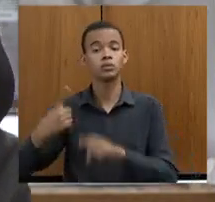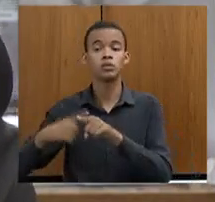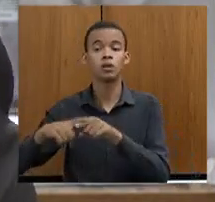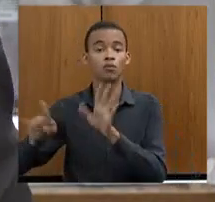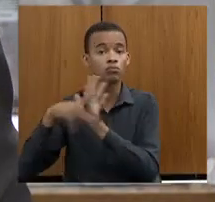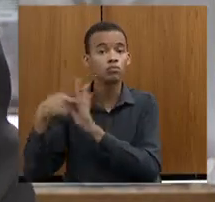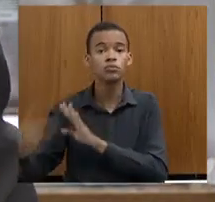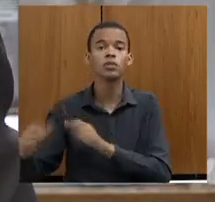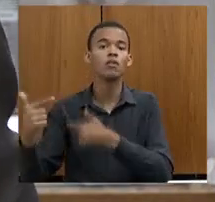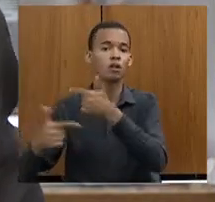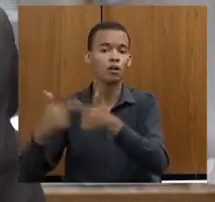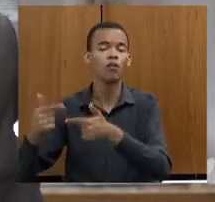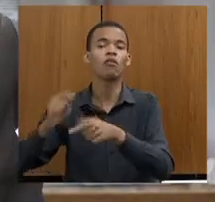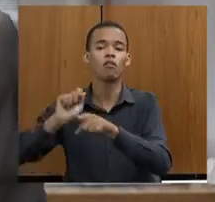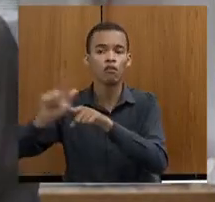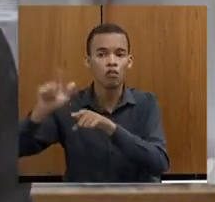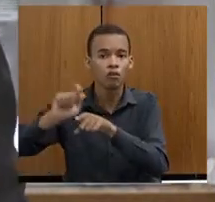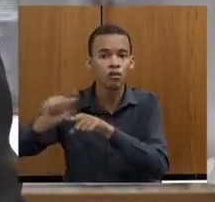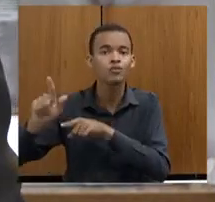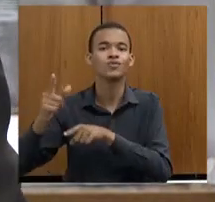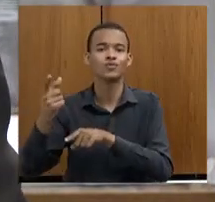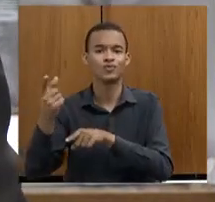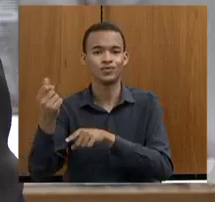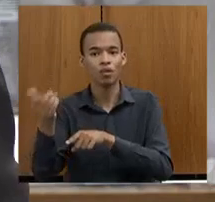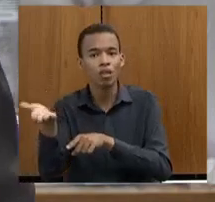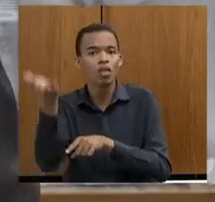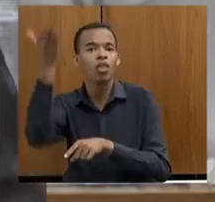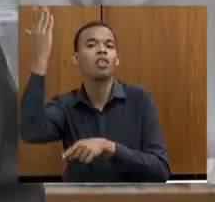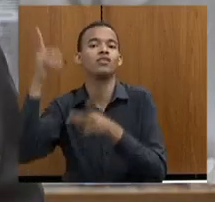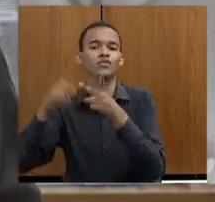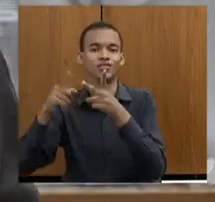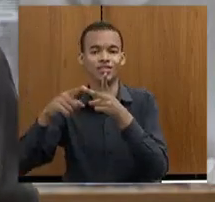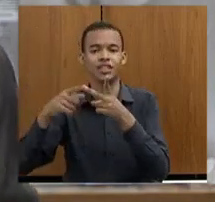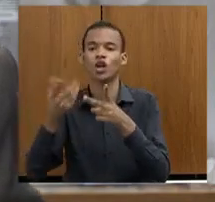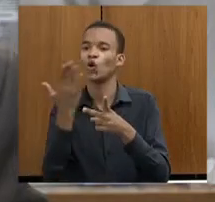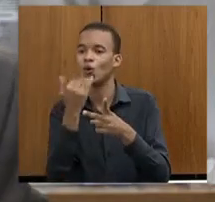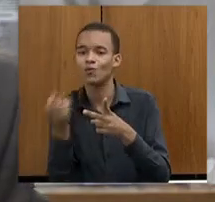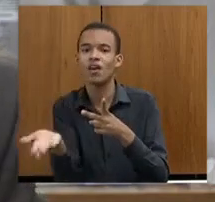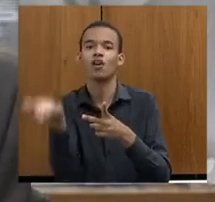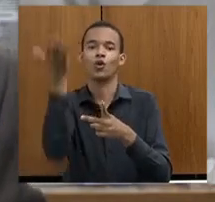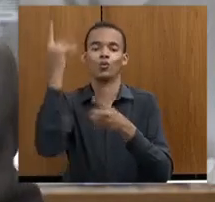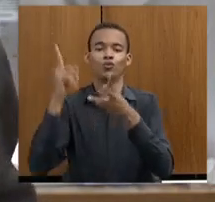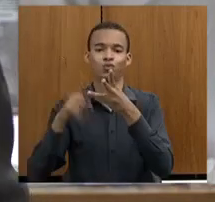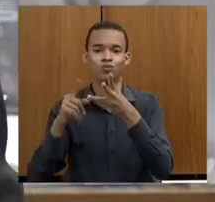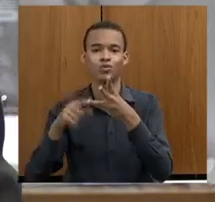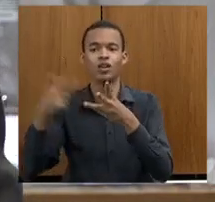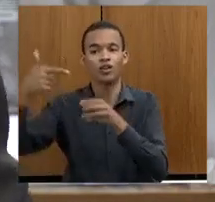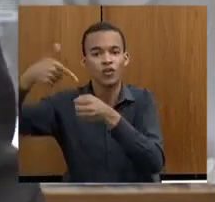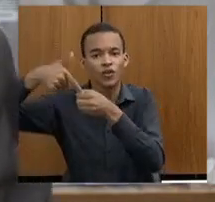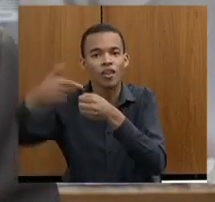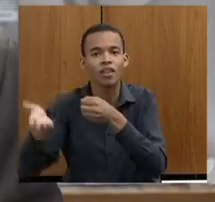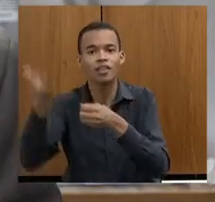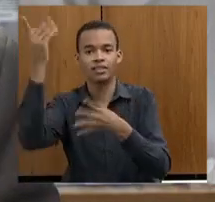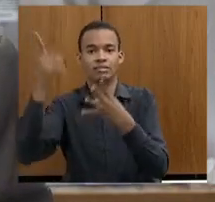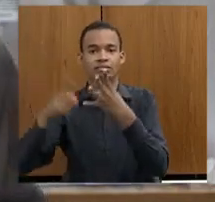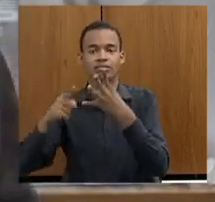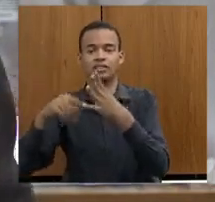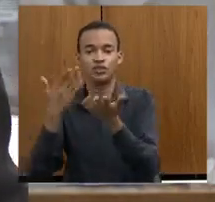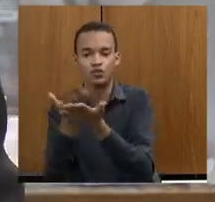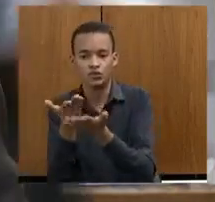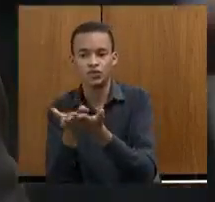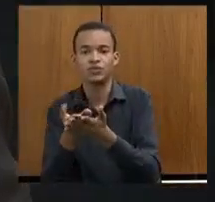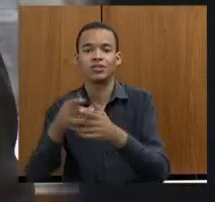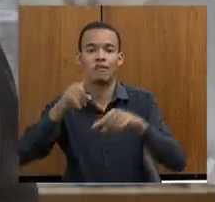a comida sobe a gasolina sobe Então as despesas sobe tem que pagar o IPVA tem que pagar escola tem que comprar material